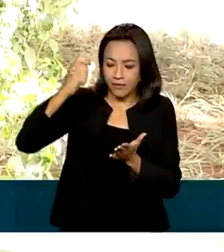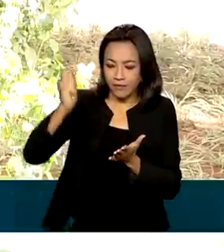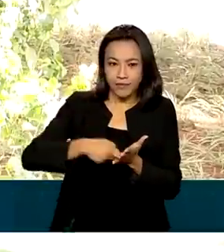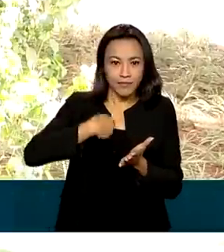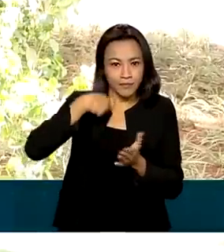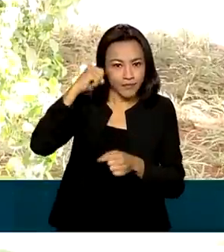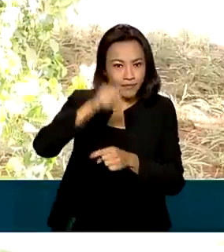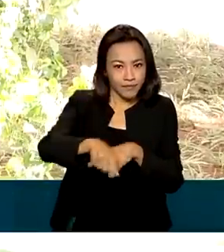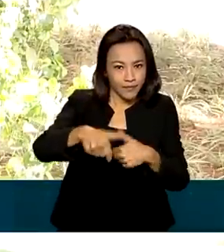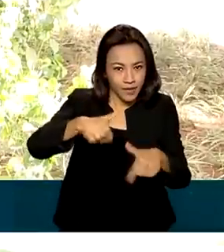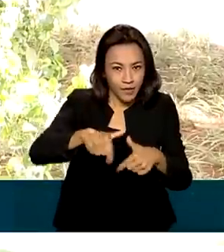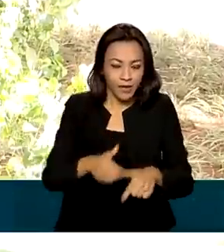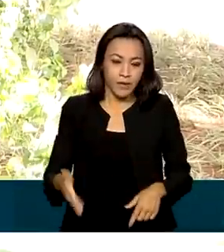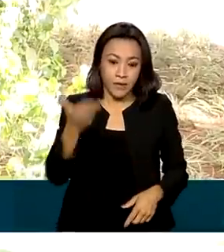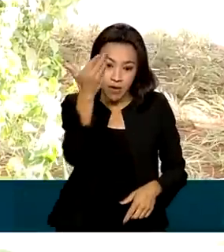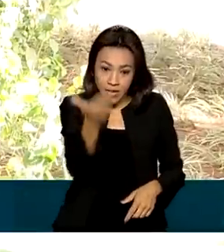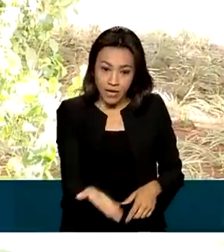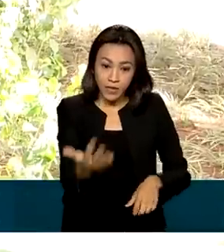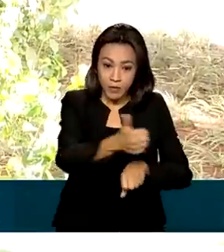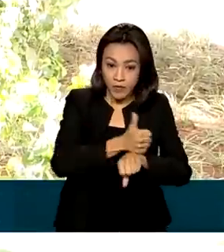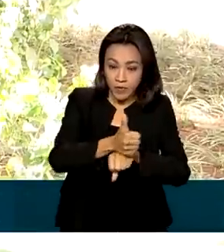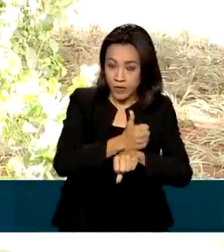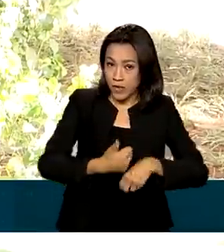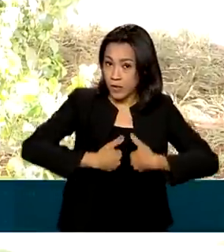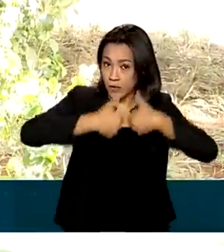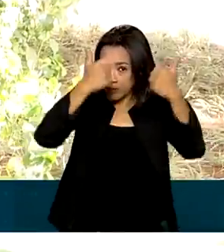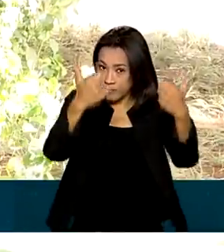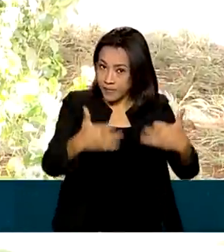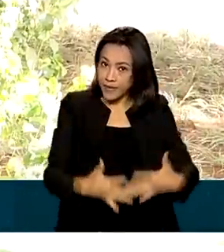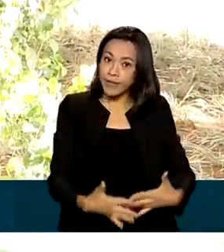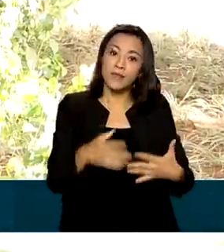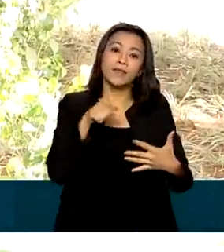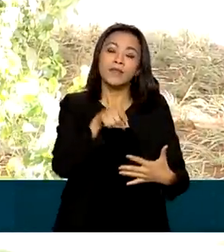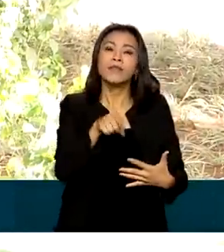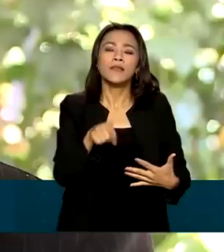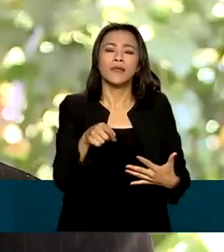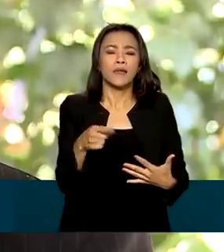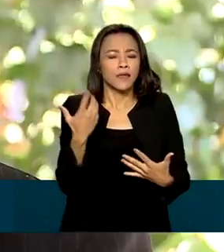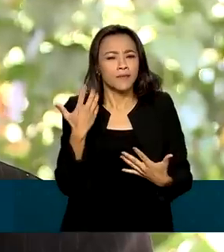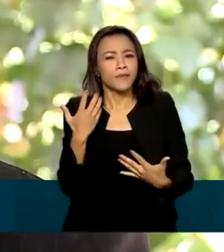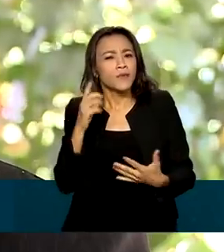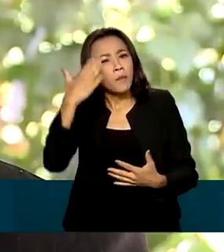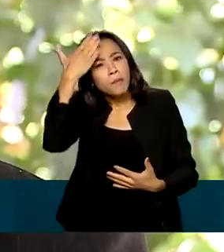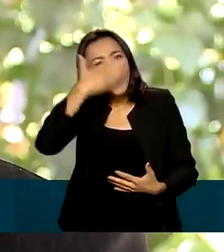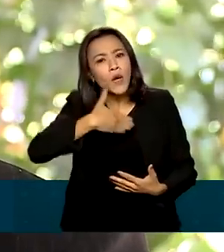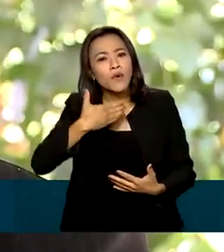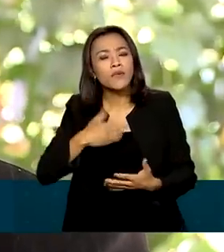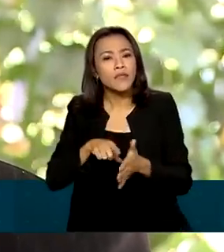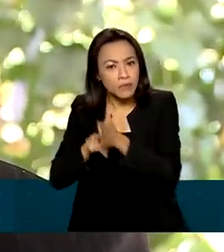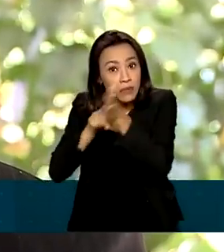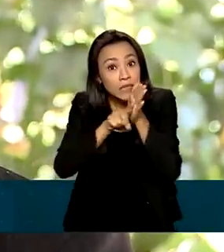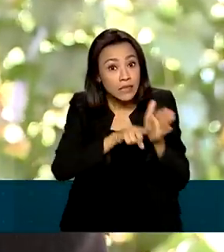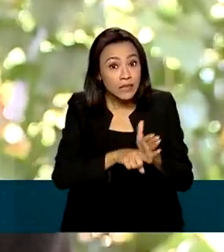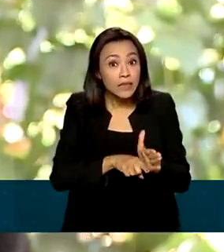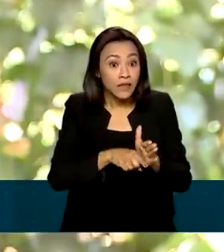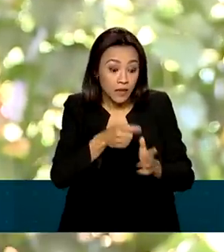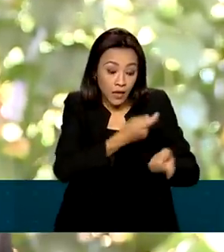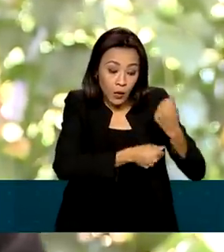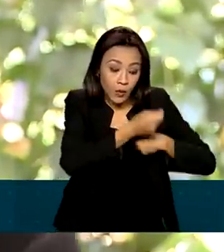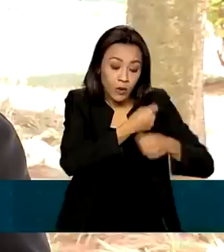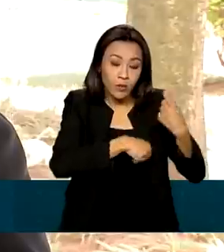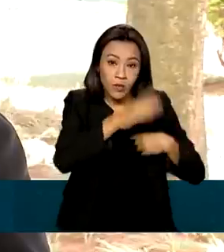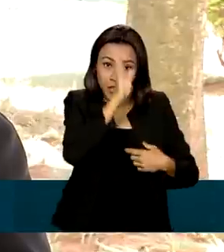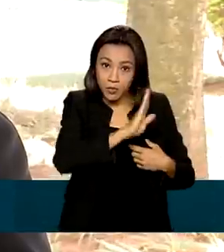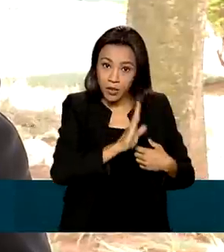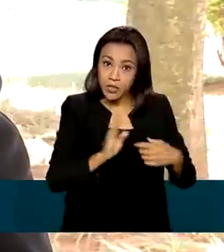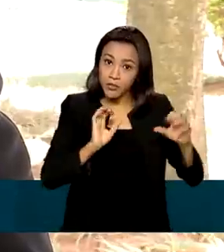parece economista os números da pesquisa Nacional por amostra de domicílios continuar mostram que a economia brasileira está se